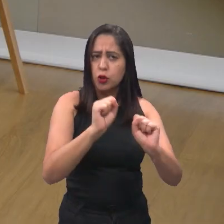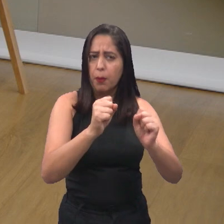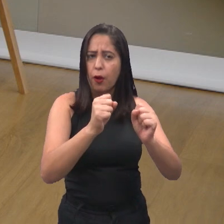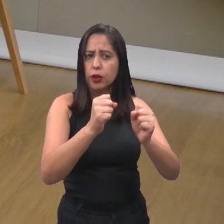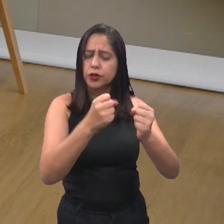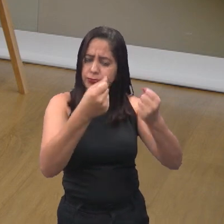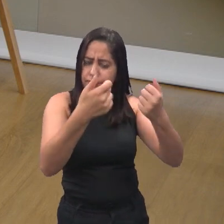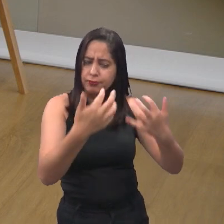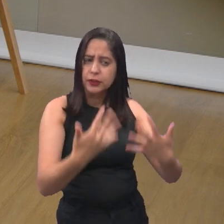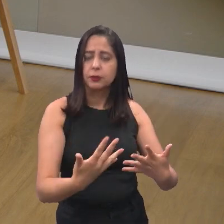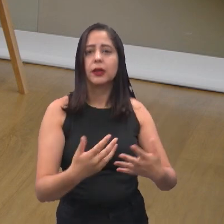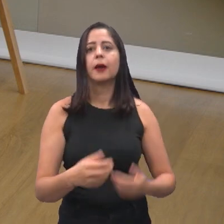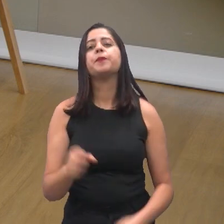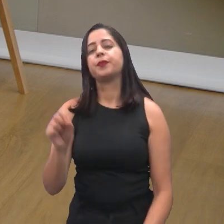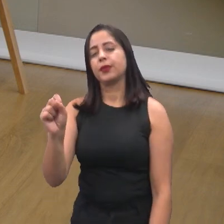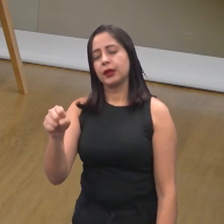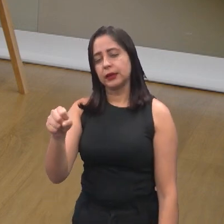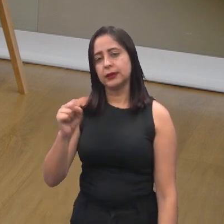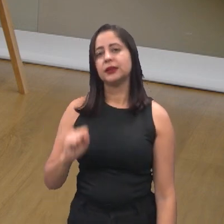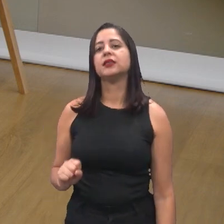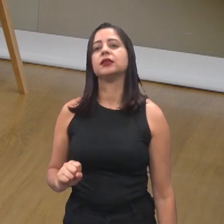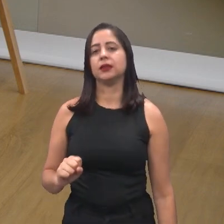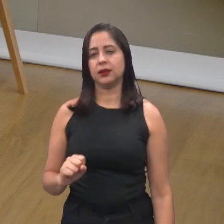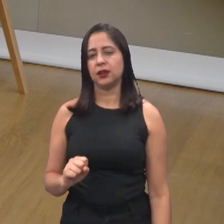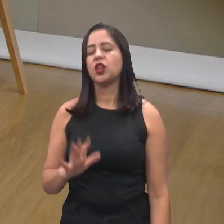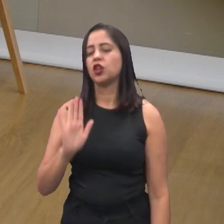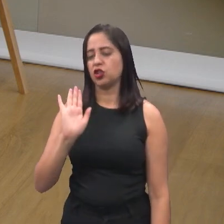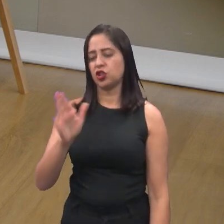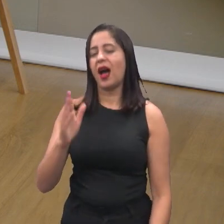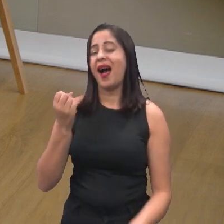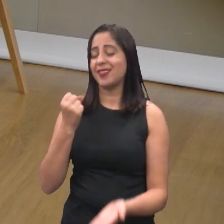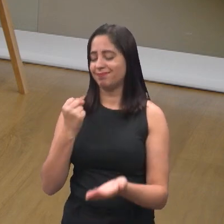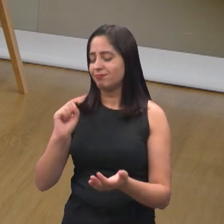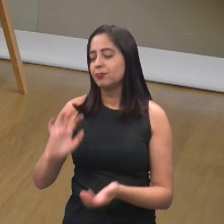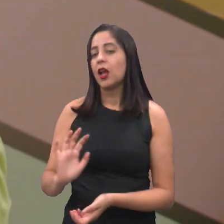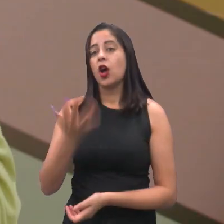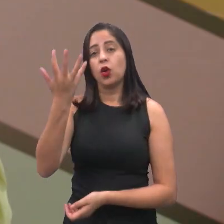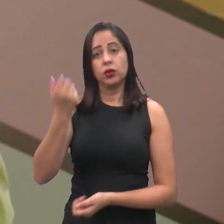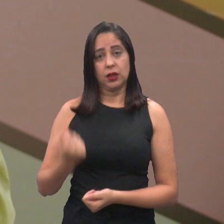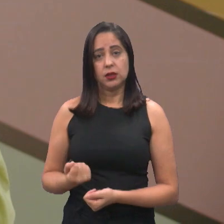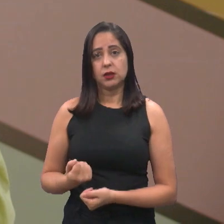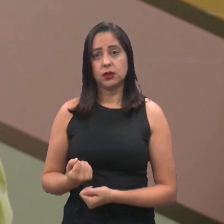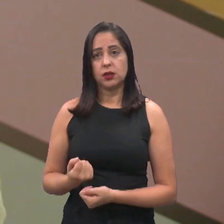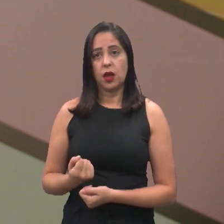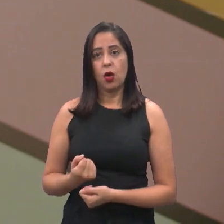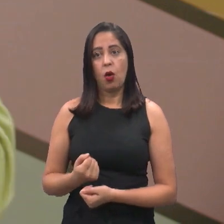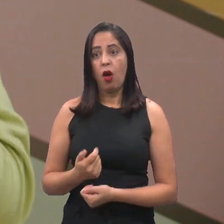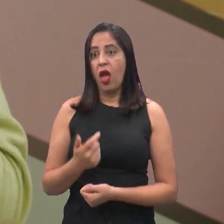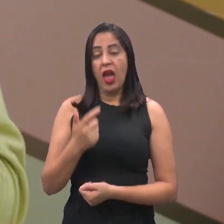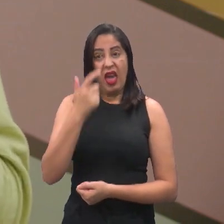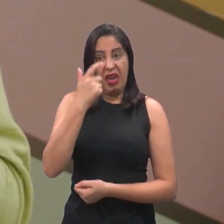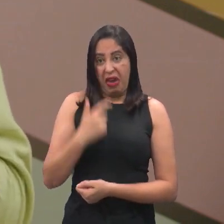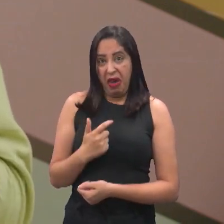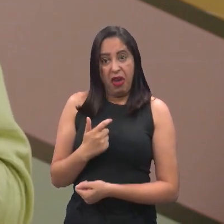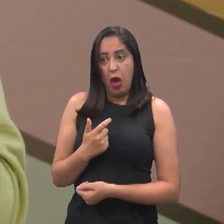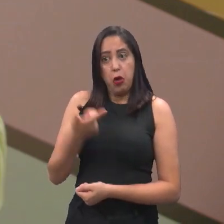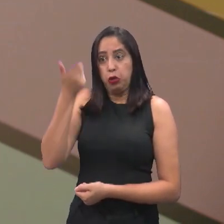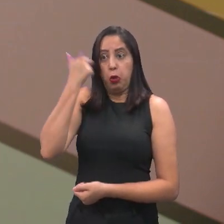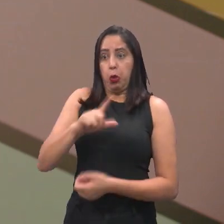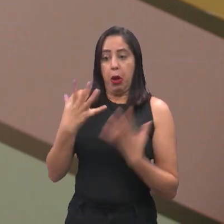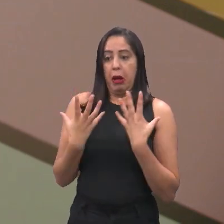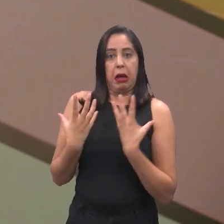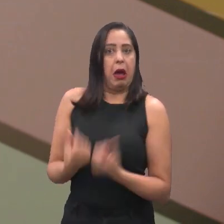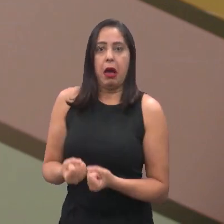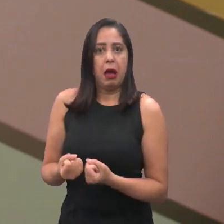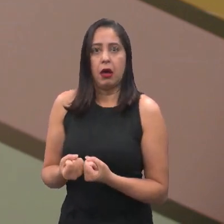essa vivência que não é nada legal. Eu imagino. Eu demorei um tempo, inclusive, para aceitar que eu estava vivendo isso, porque, veja, especialista, né? Sim.